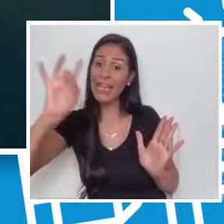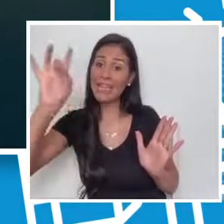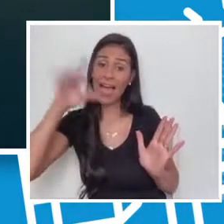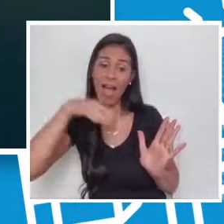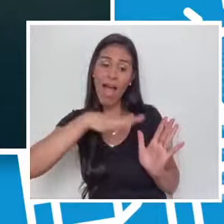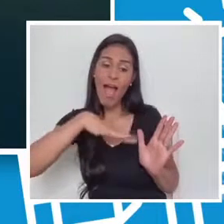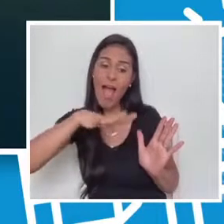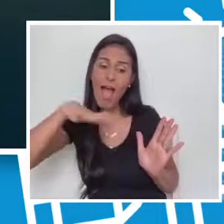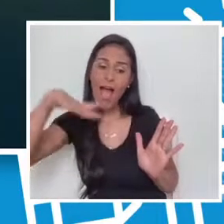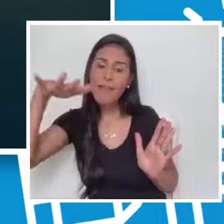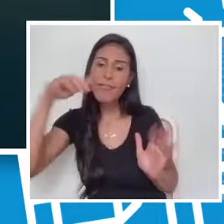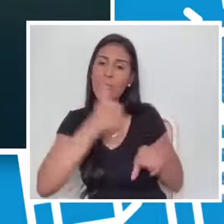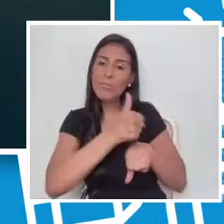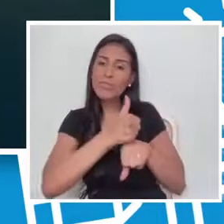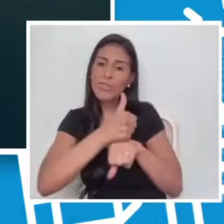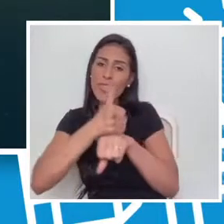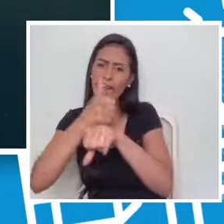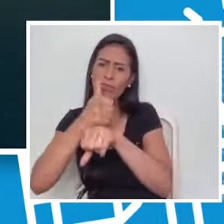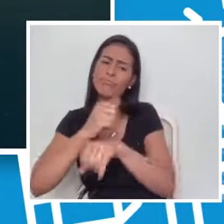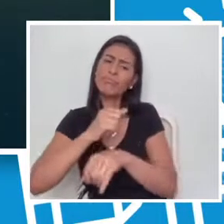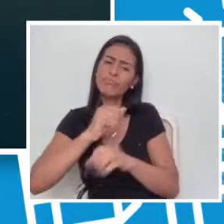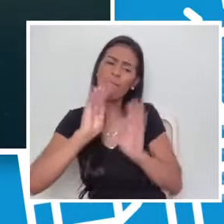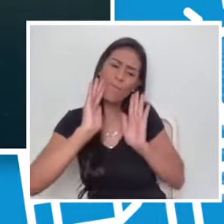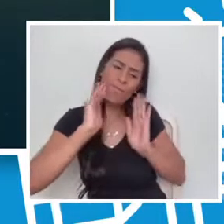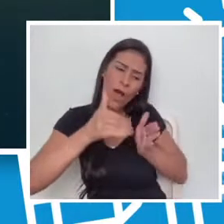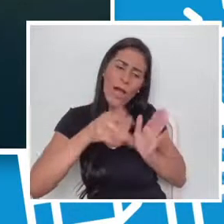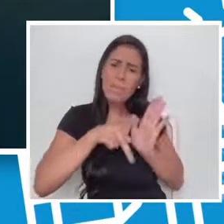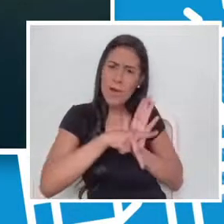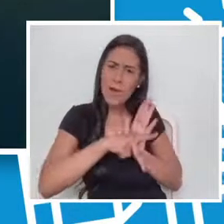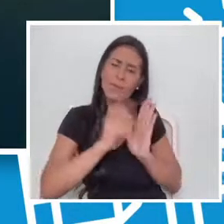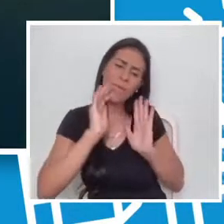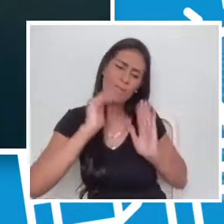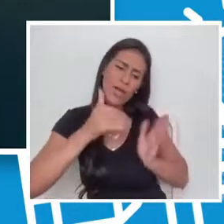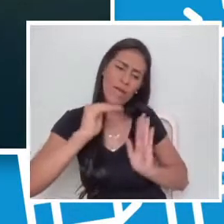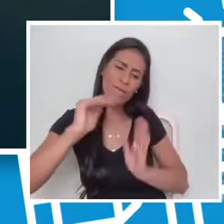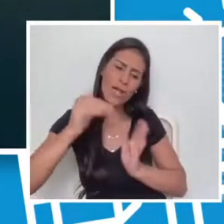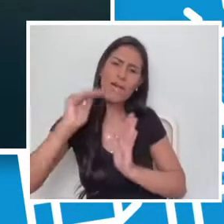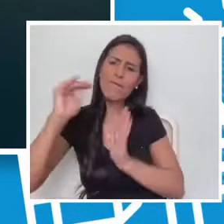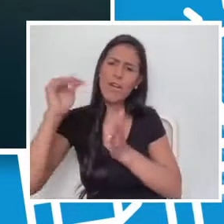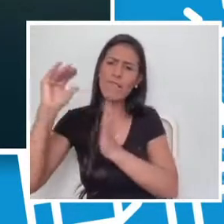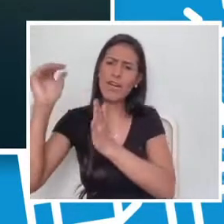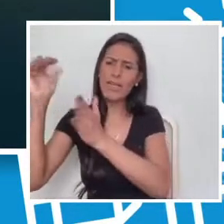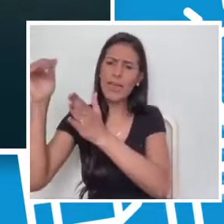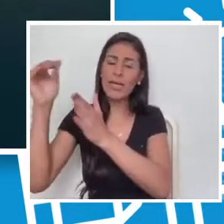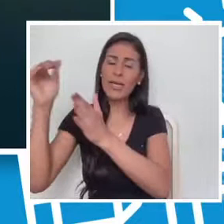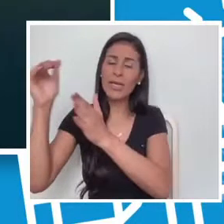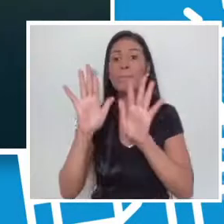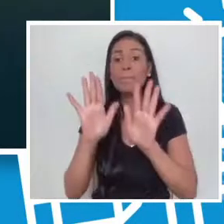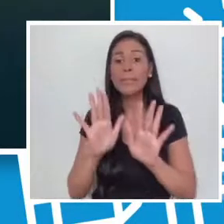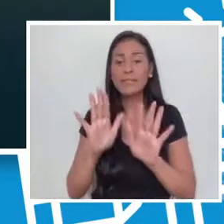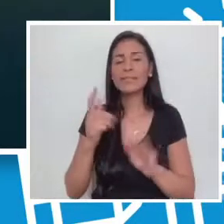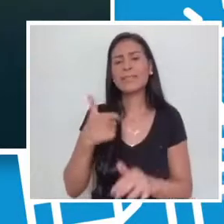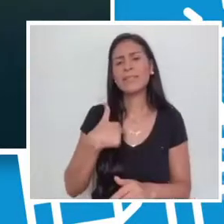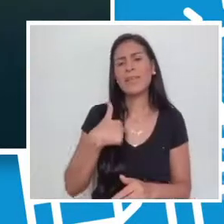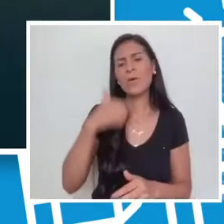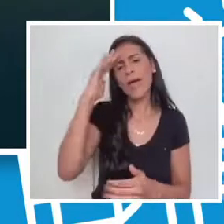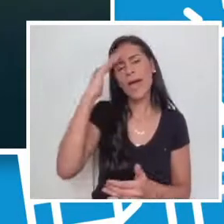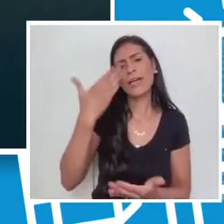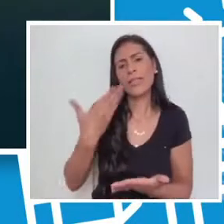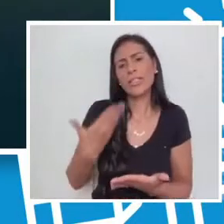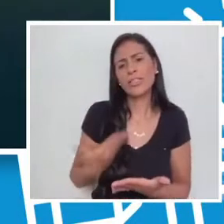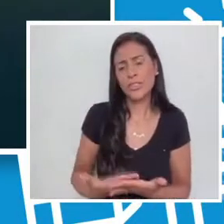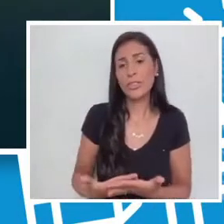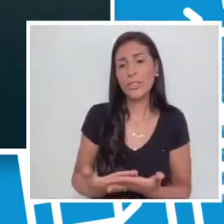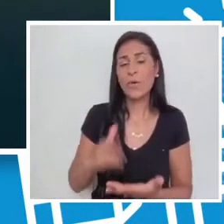ao seu respectivo nível, mas eu acredito que a verdade só surge, a realidade só se expõe a nós com toda a